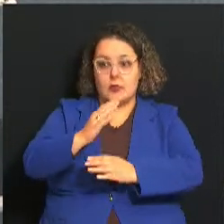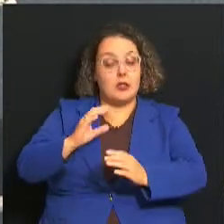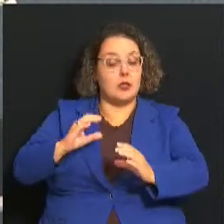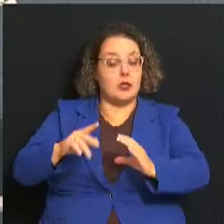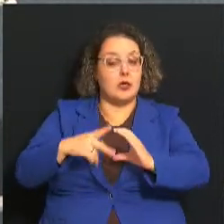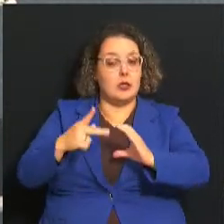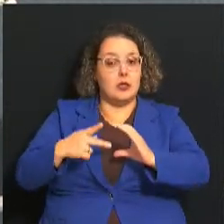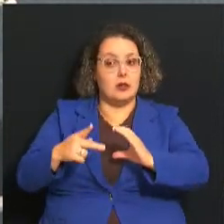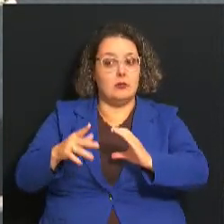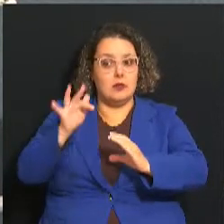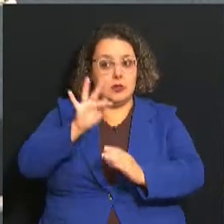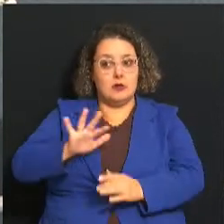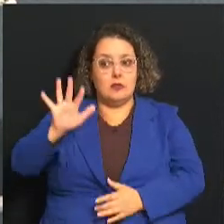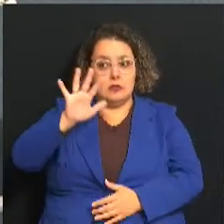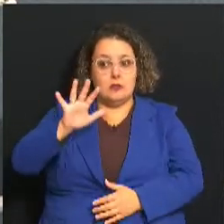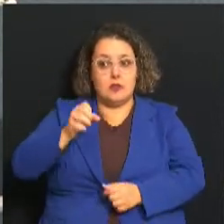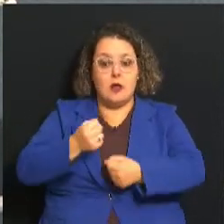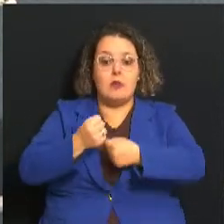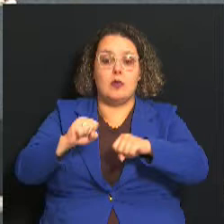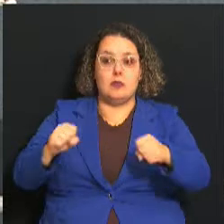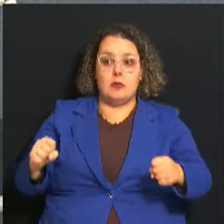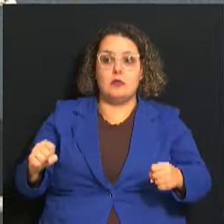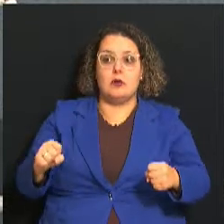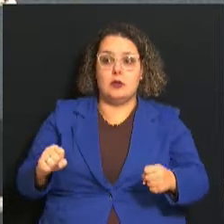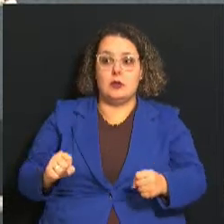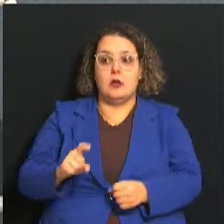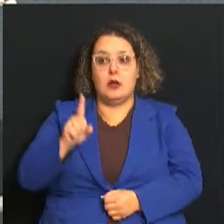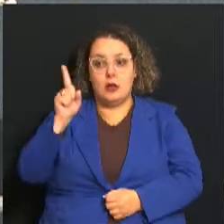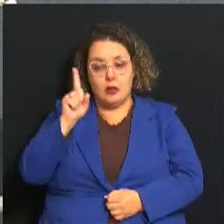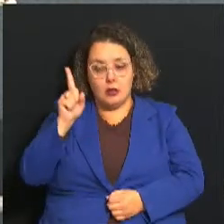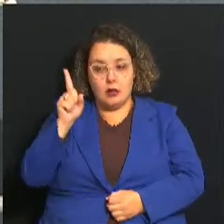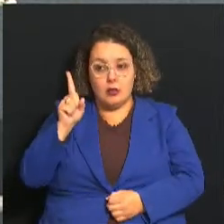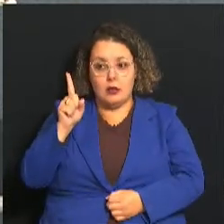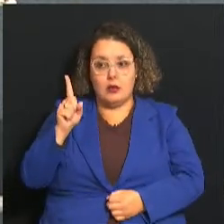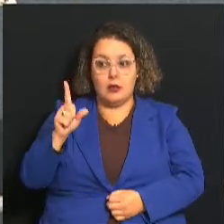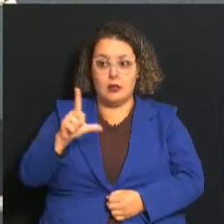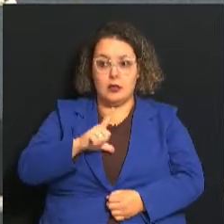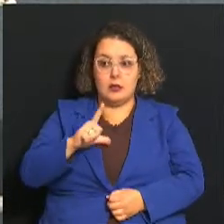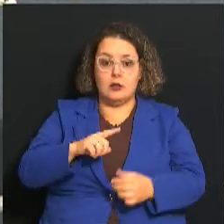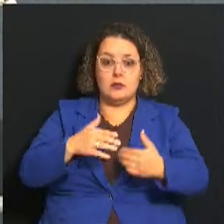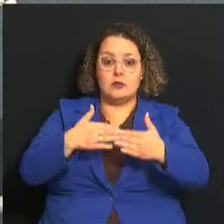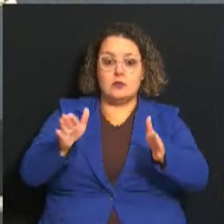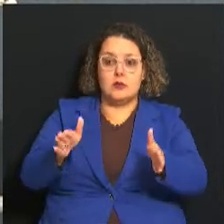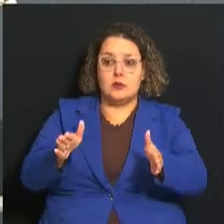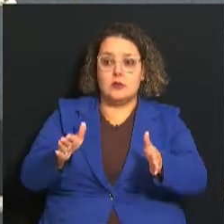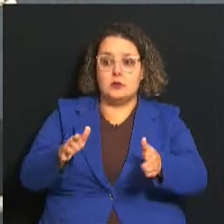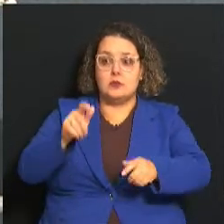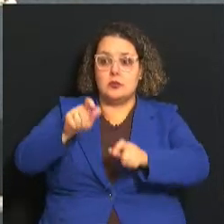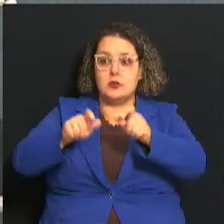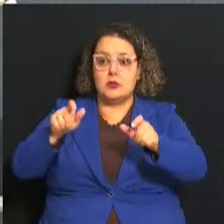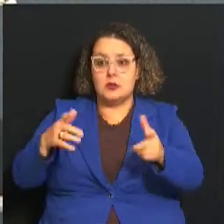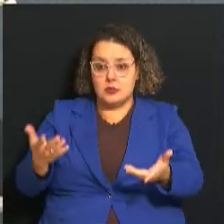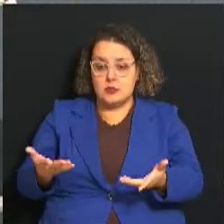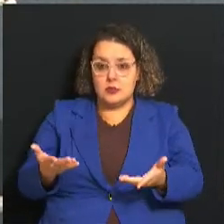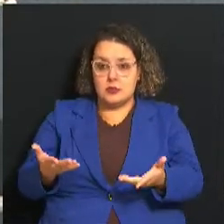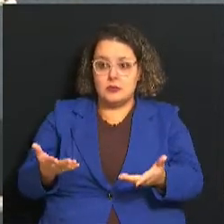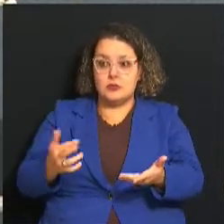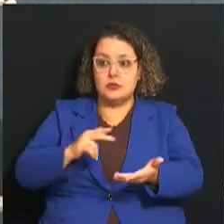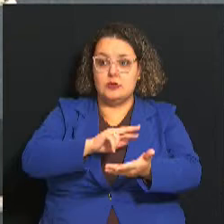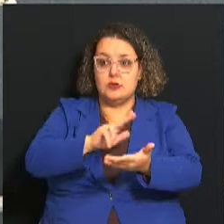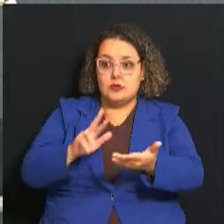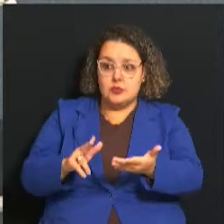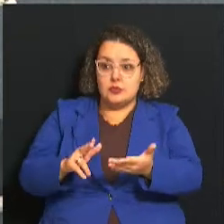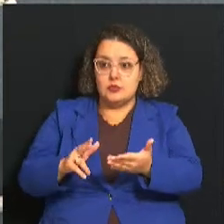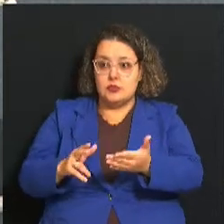um conselho desse que é enorme, é bem grande mesmo lá, e tem abertura para várias pessoas de várias entidades, sendo